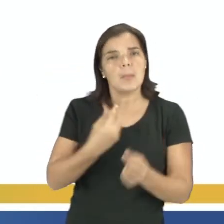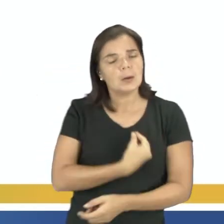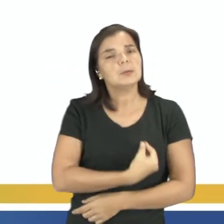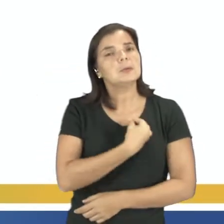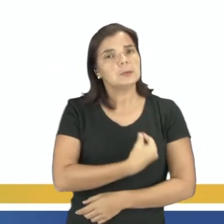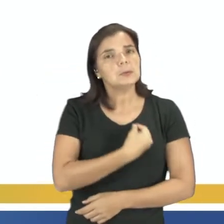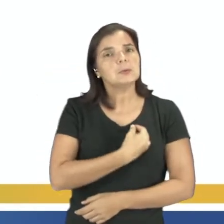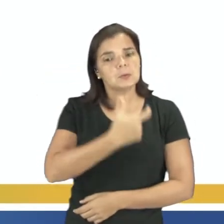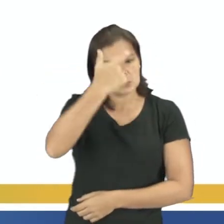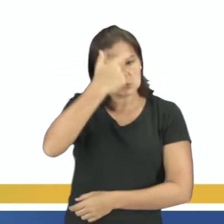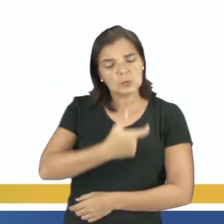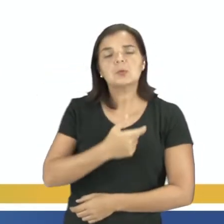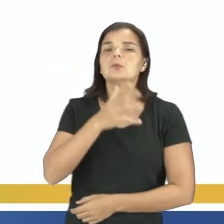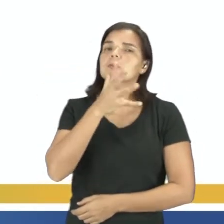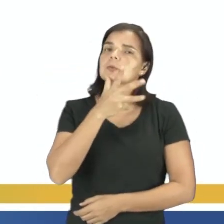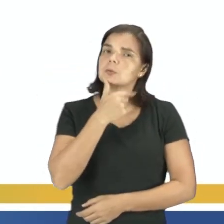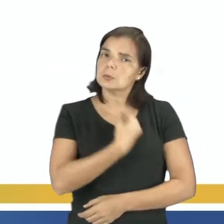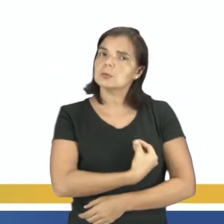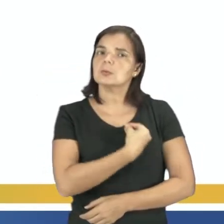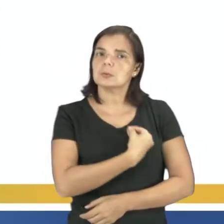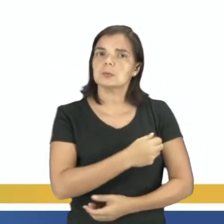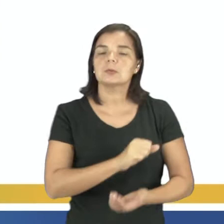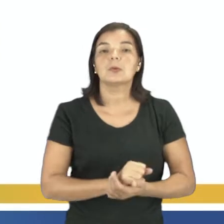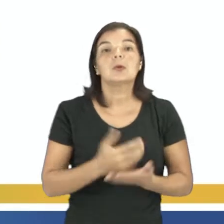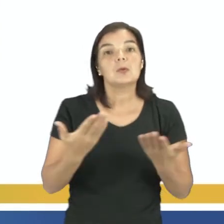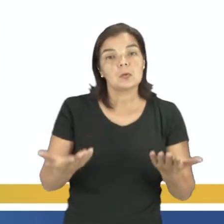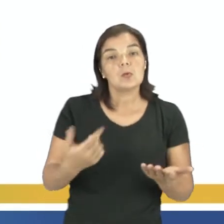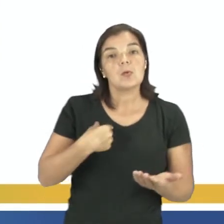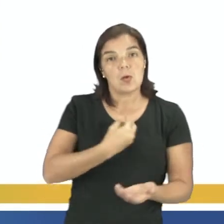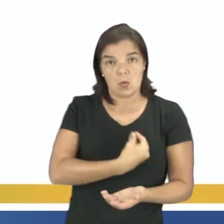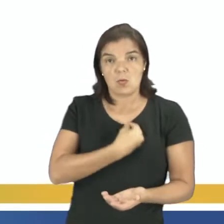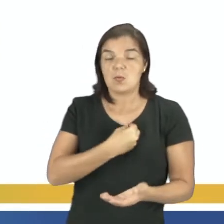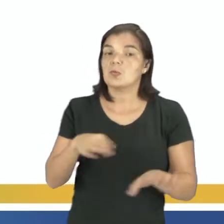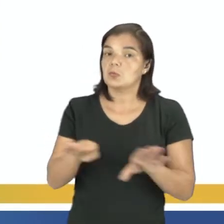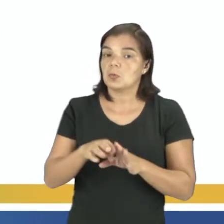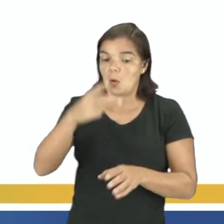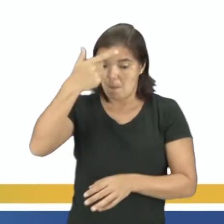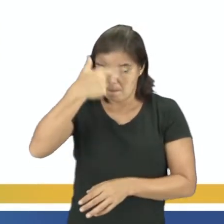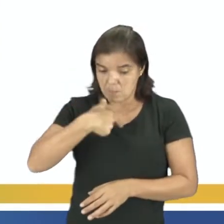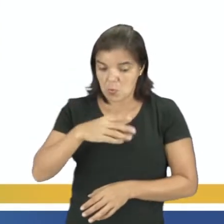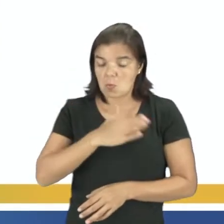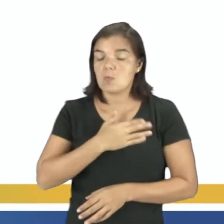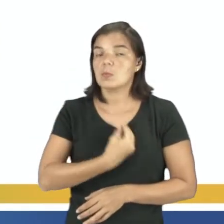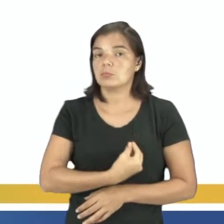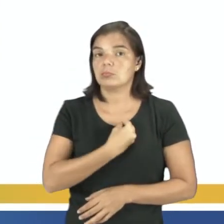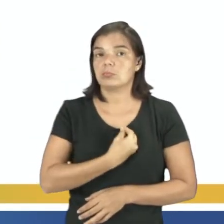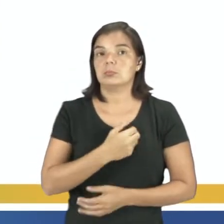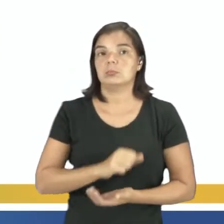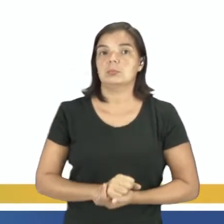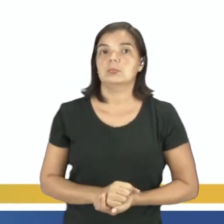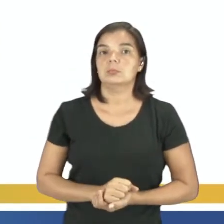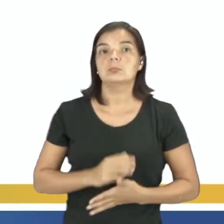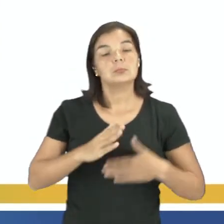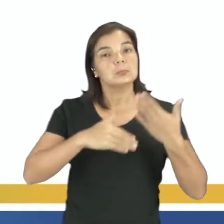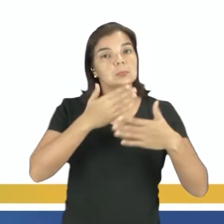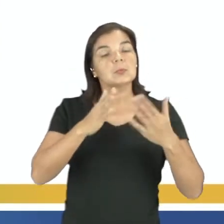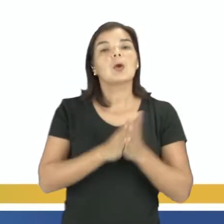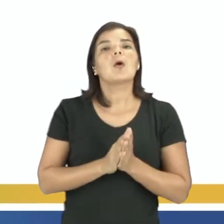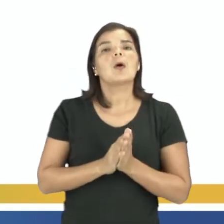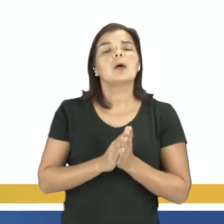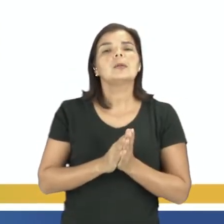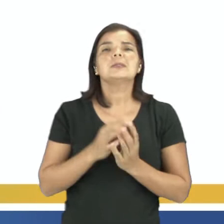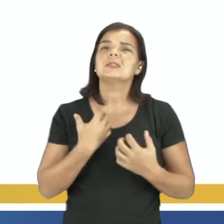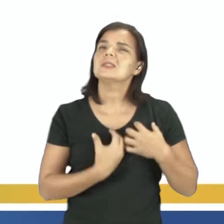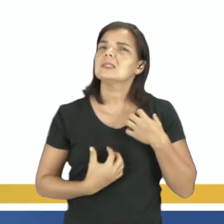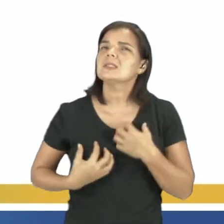faz de si mesmo na duração da sua existência. Enquanto eu existo, eu mesmo construo o meu ser. E aí o conceito de